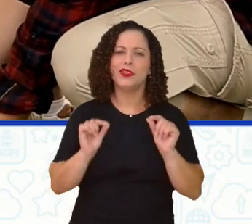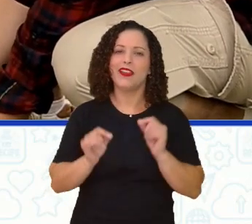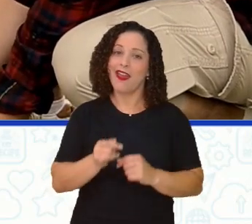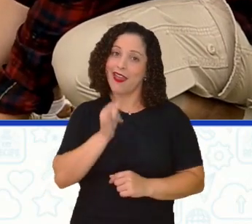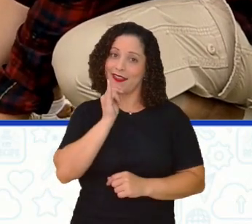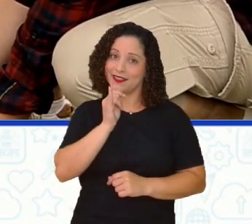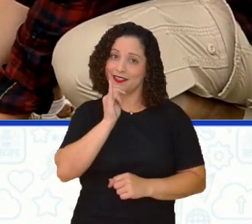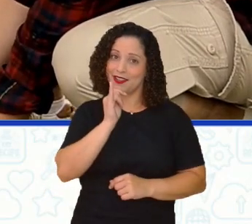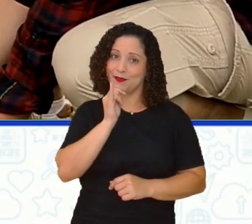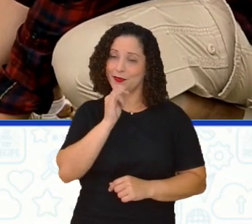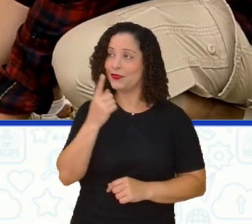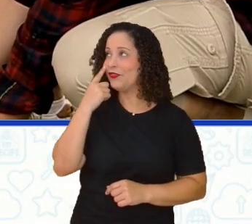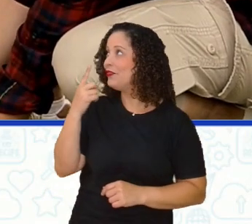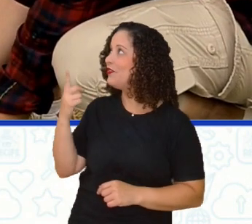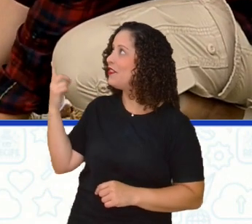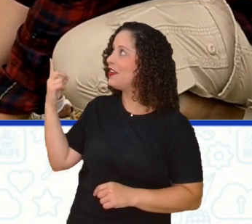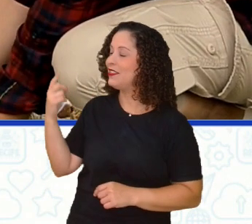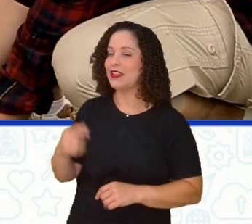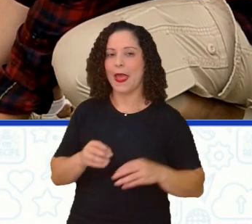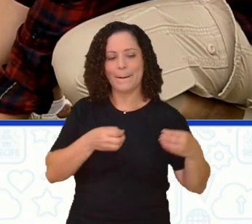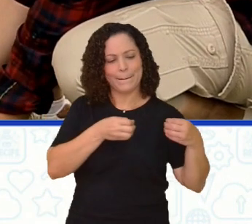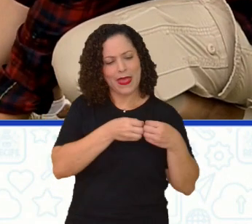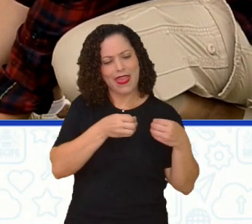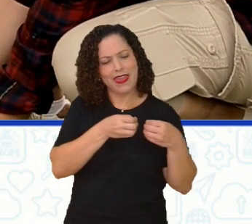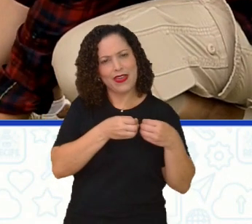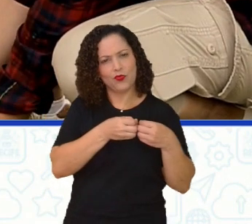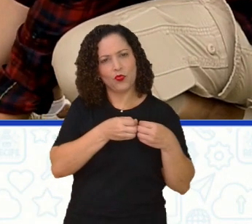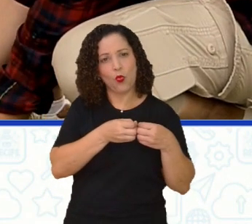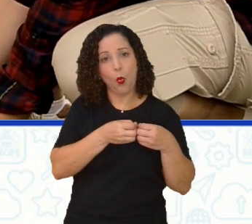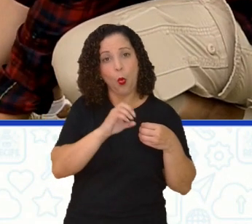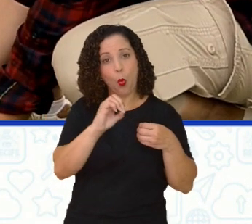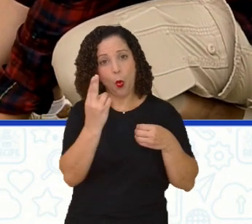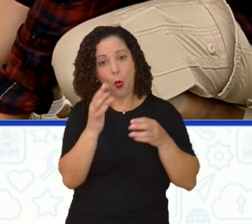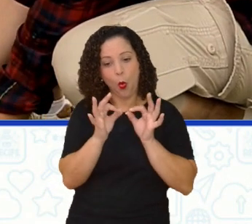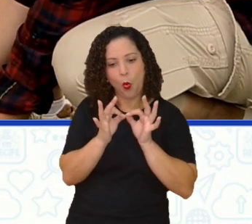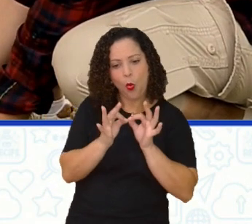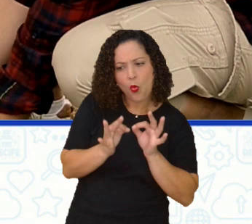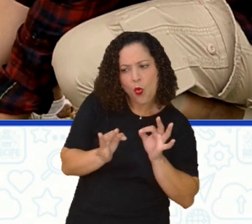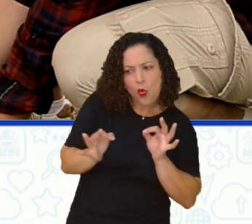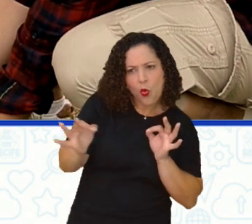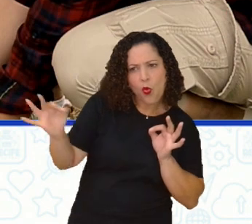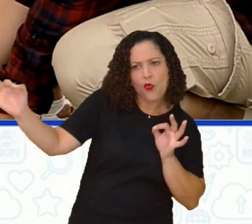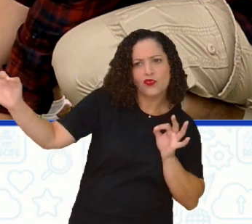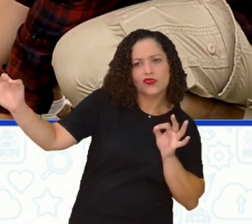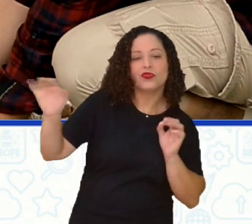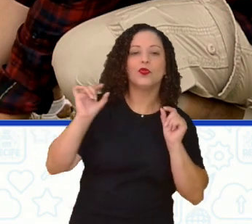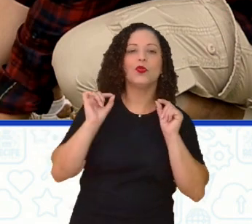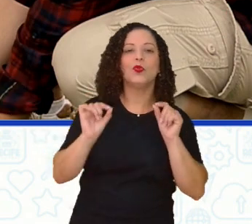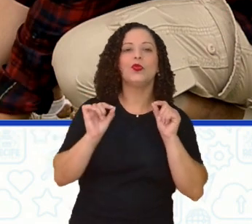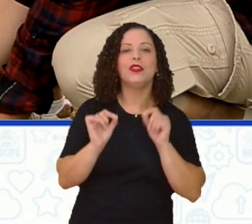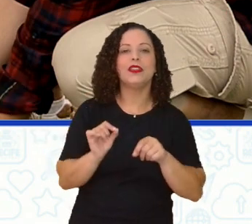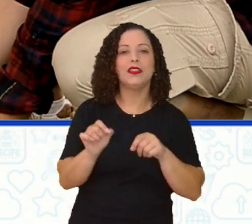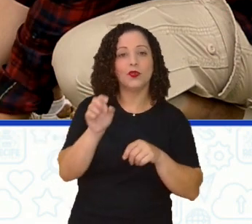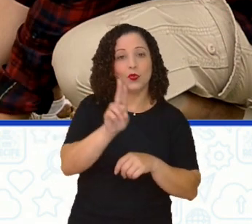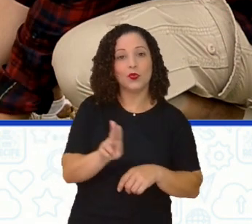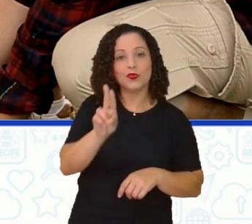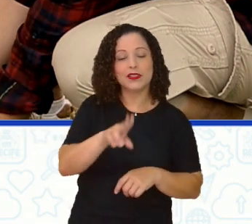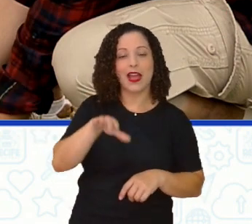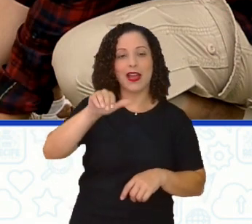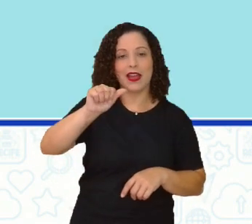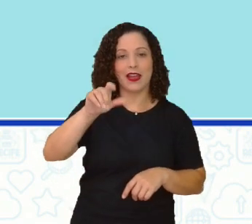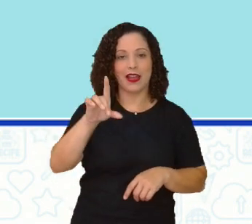de frase, não é? Quando você fala perto, longe, não é? Você está usando um advérbio, não é? De